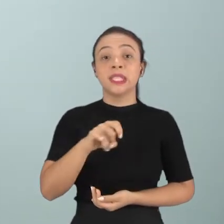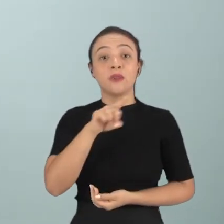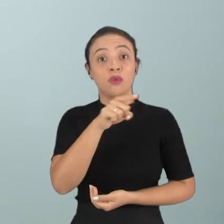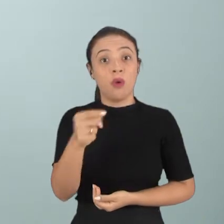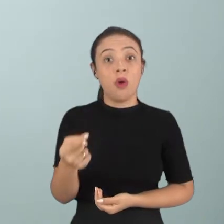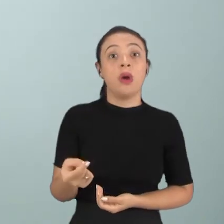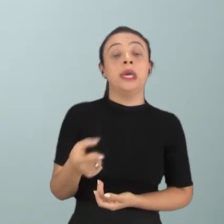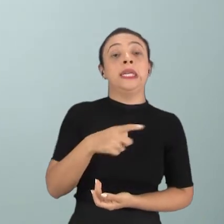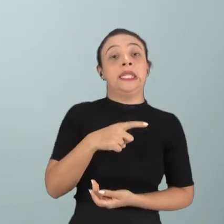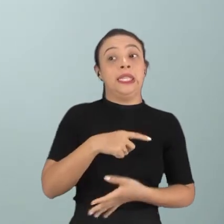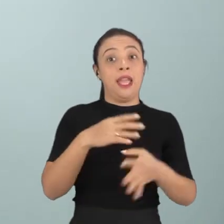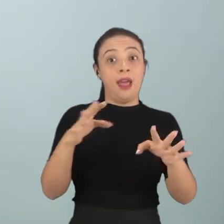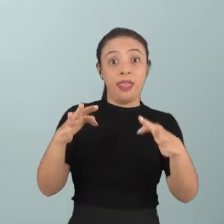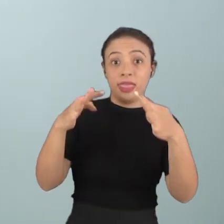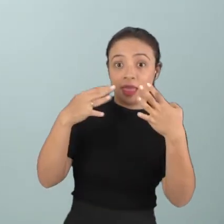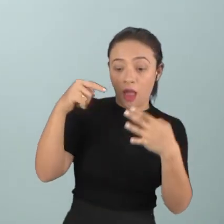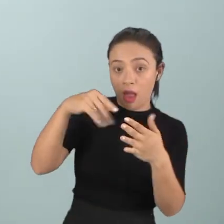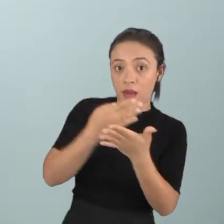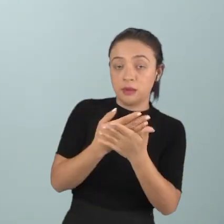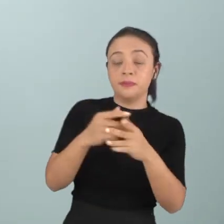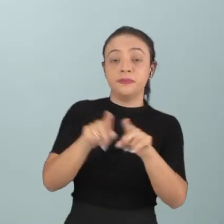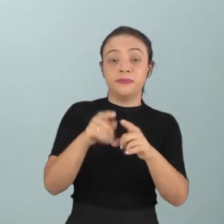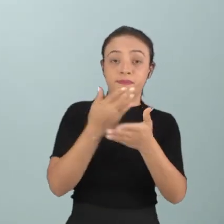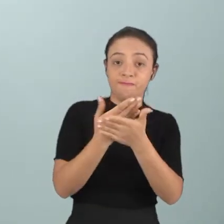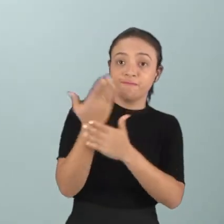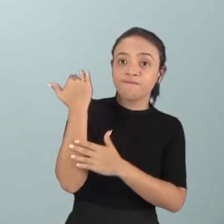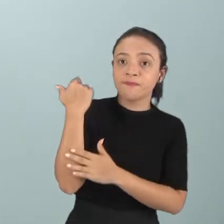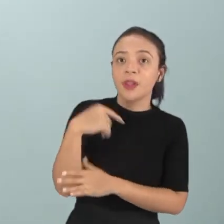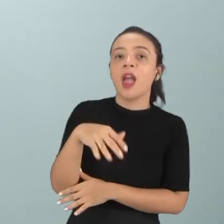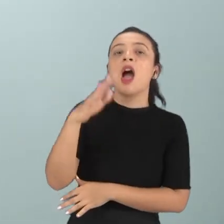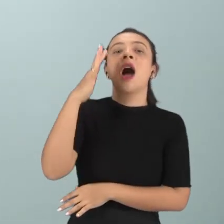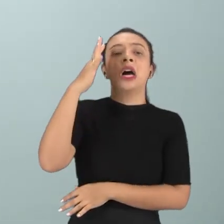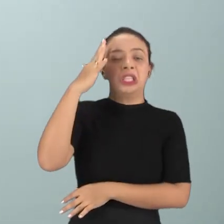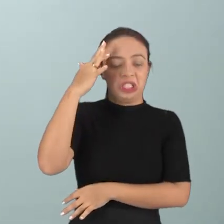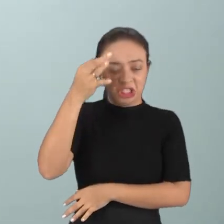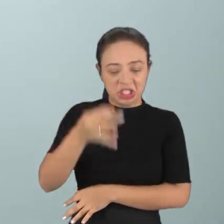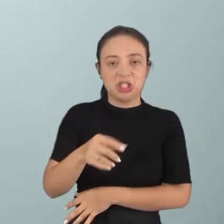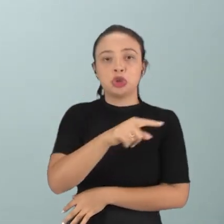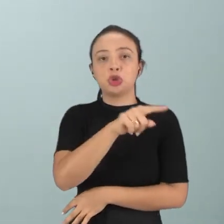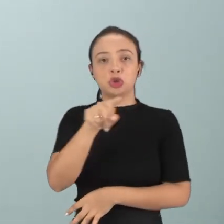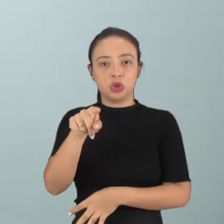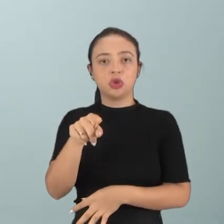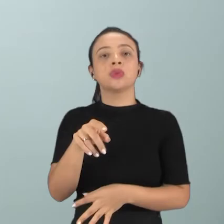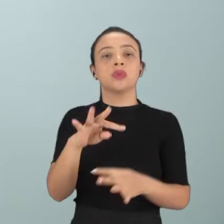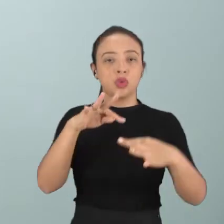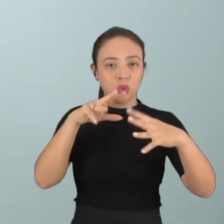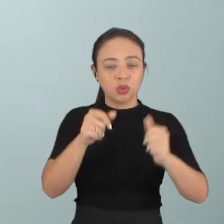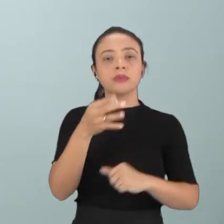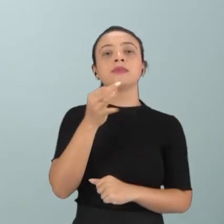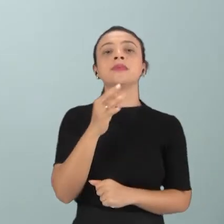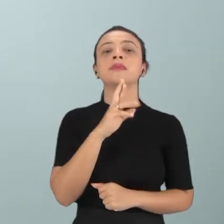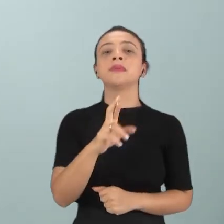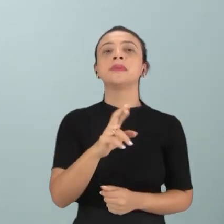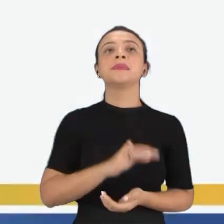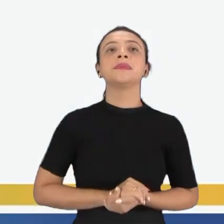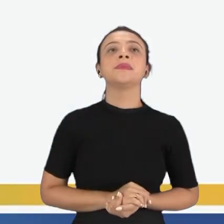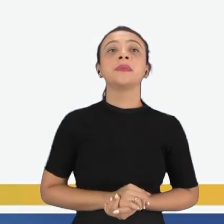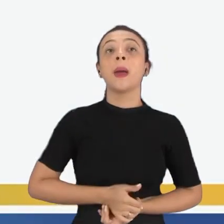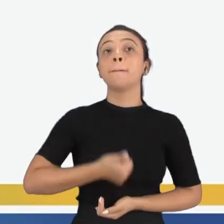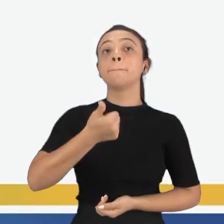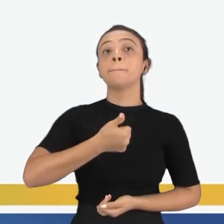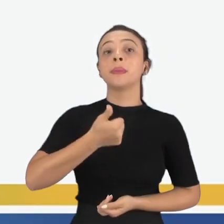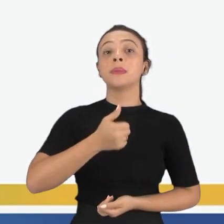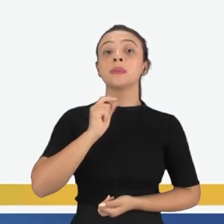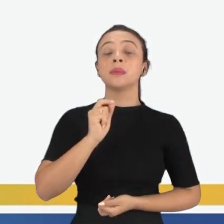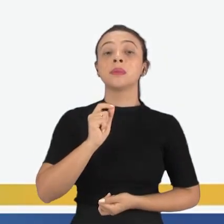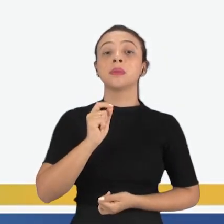prestou atenção nessa aula e nas aulas anteriores, tenho certeza que você vai responder tudo bem direitinho. Primeira, qual